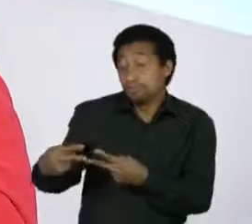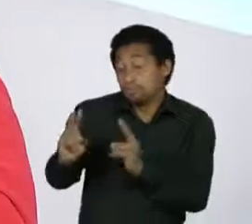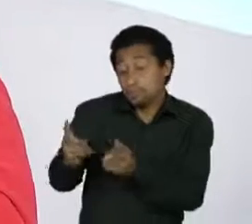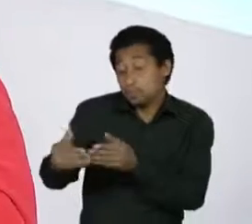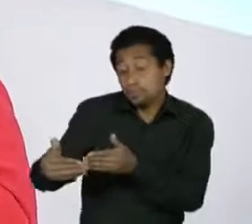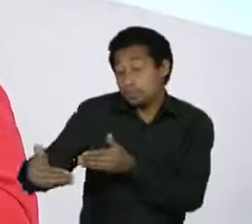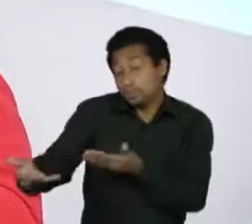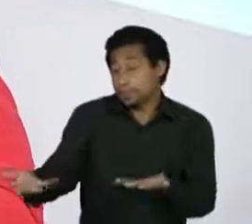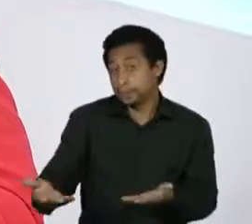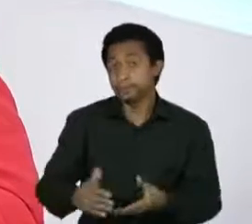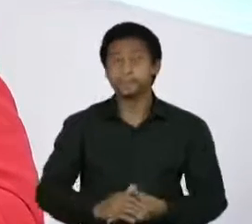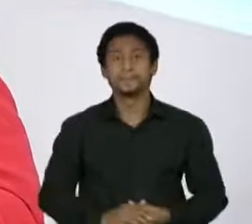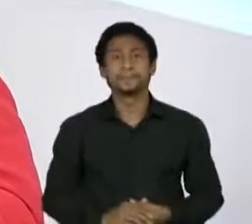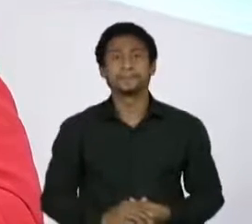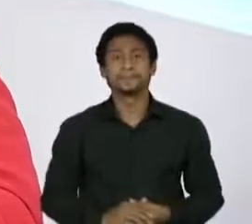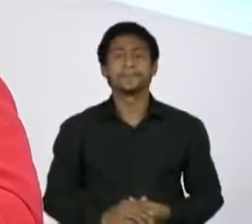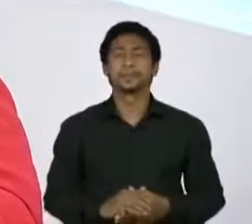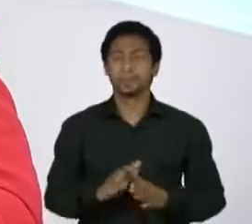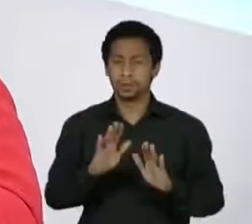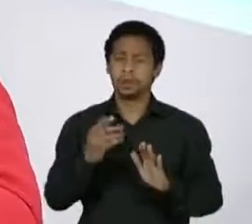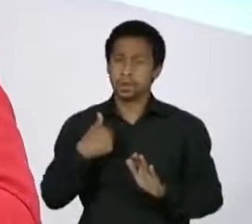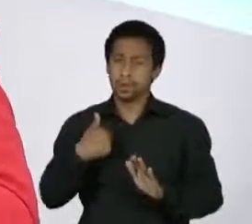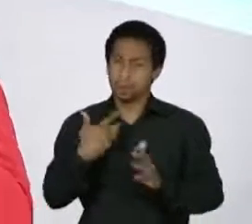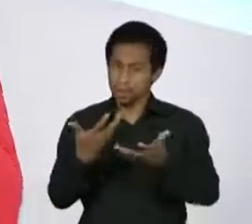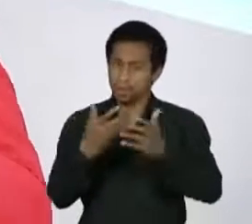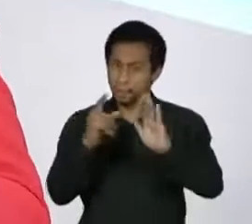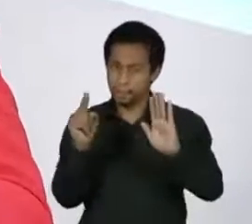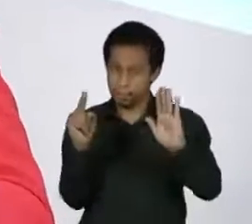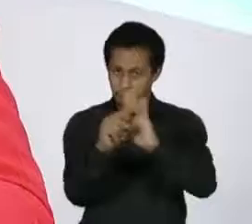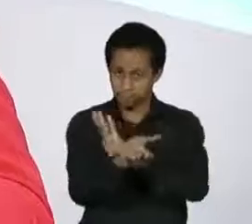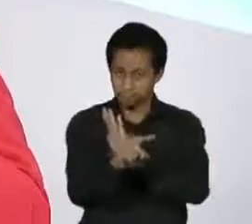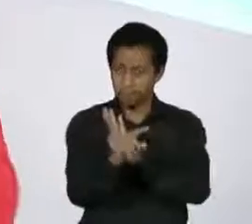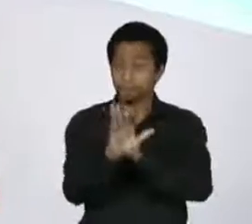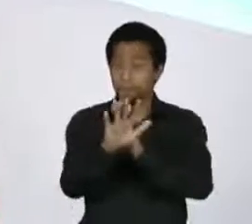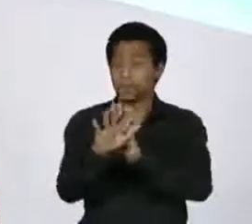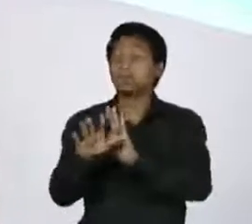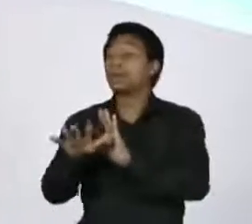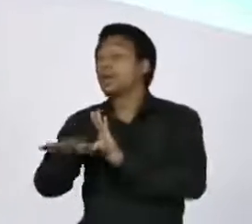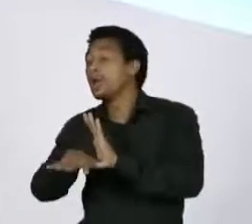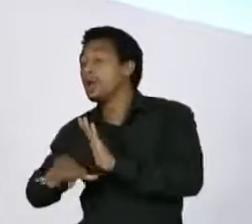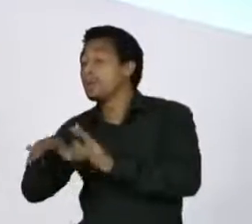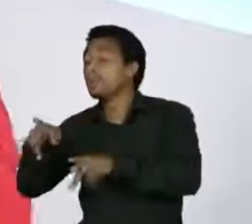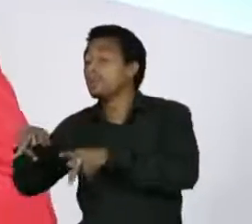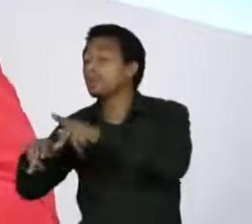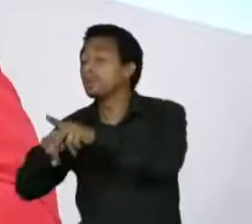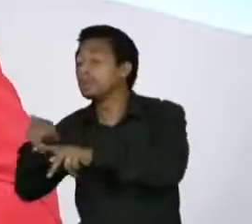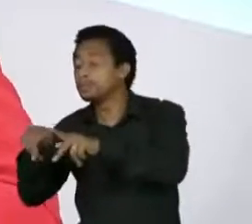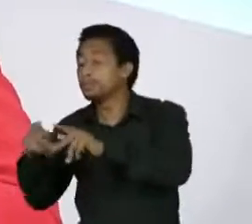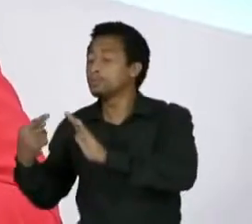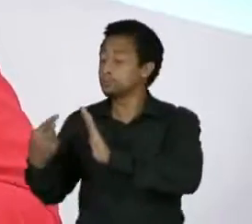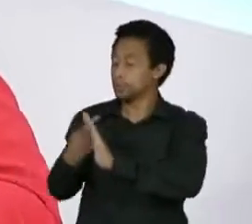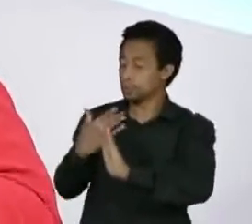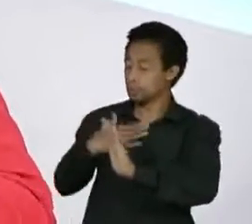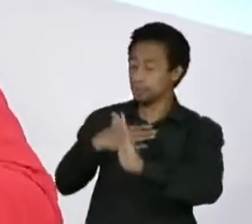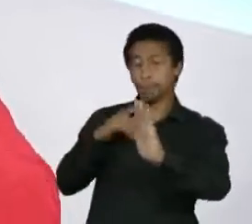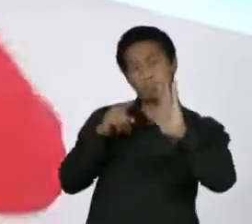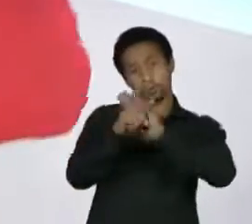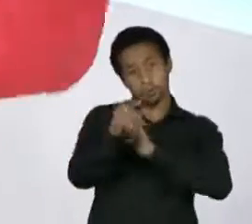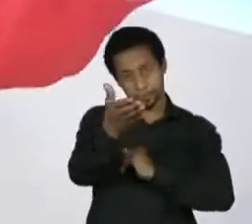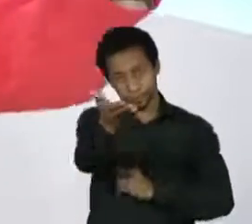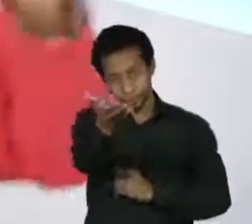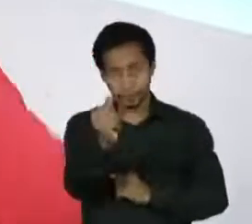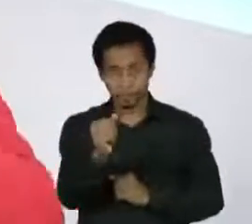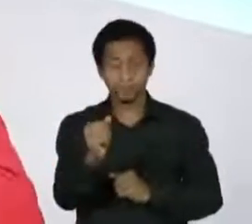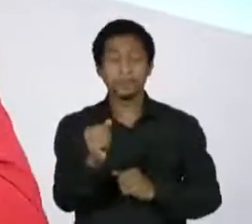Roberto, eu queria trazer aqui a visão do cidadão comum. Nós temos essa consciência desse mercado global da commodity, que